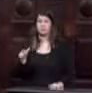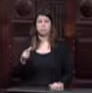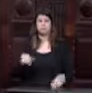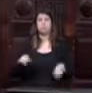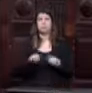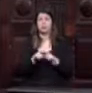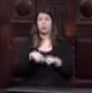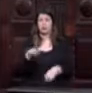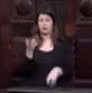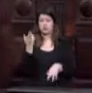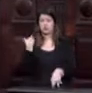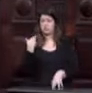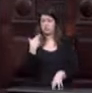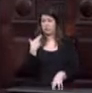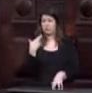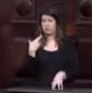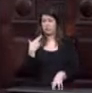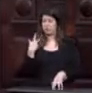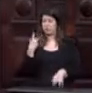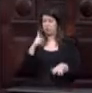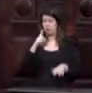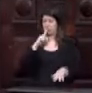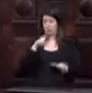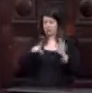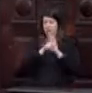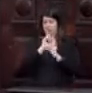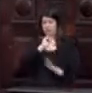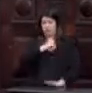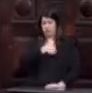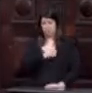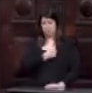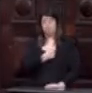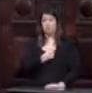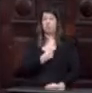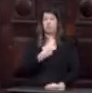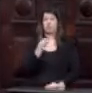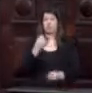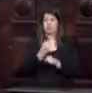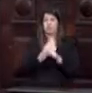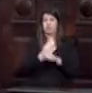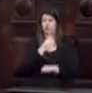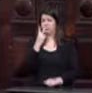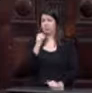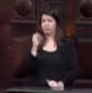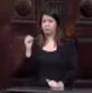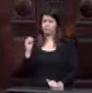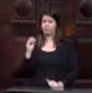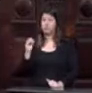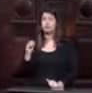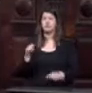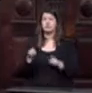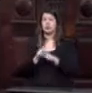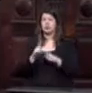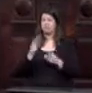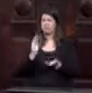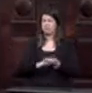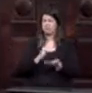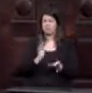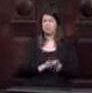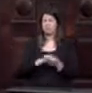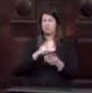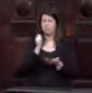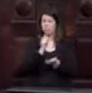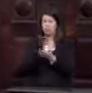de responsabilidade da lei fiscal, da Lei 101 de 2000, deixamos de pagar o serviço